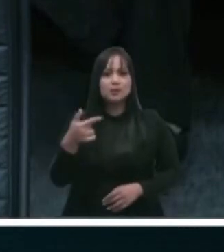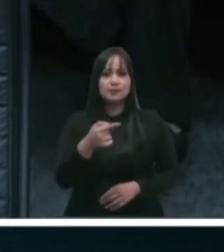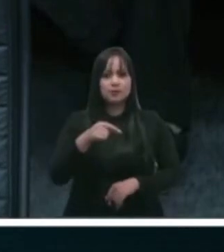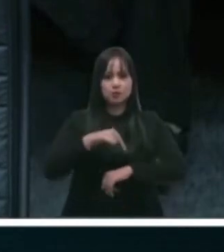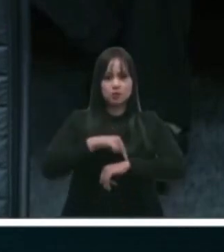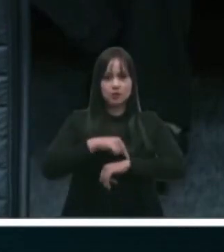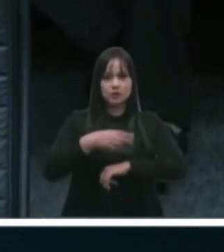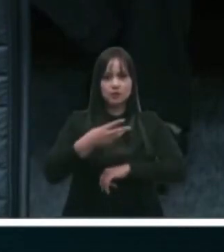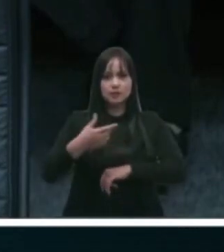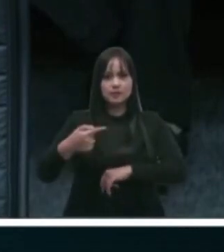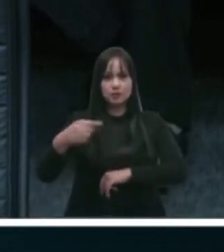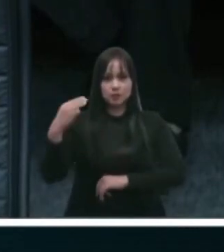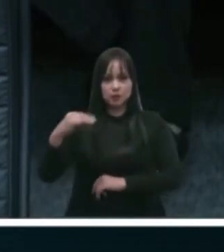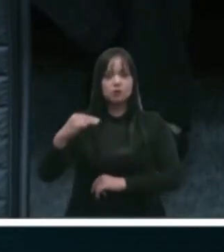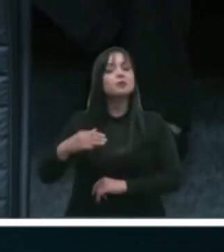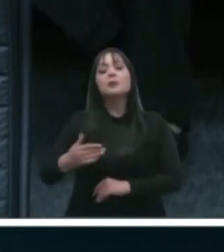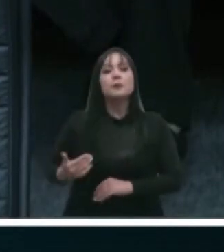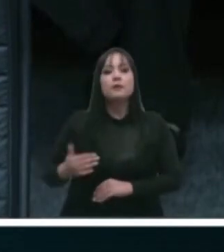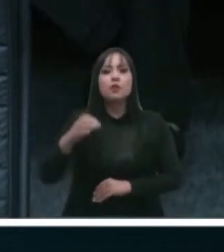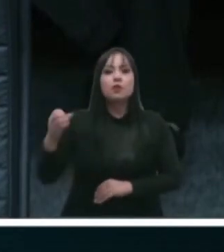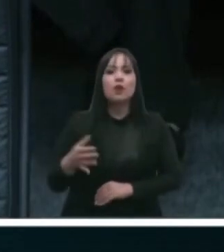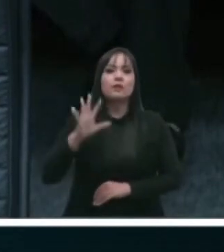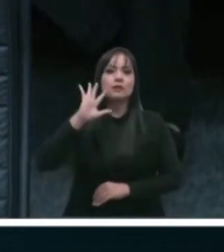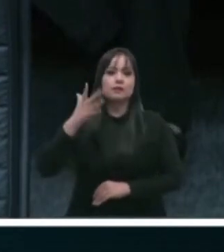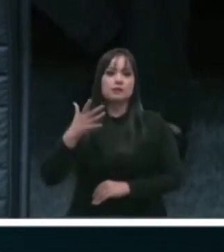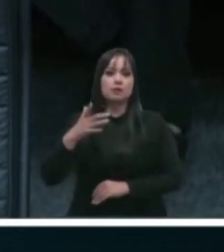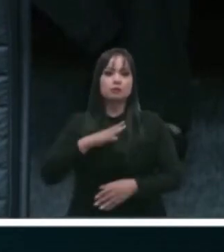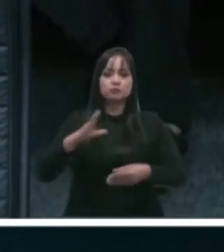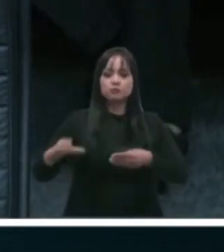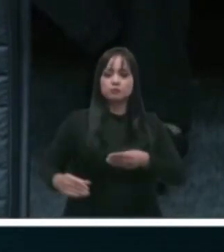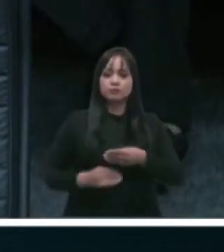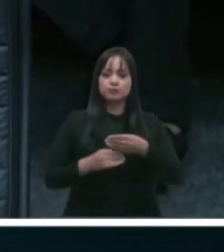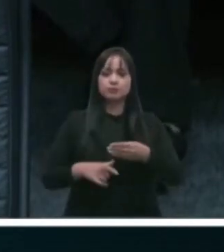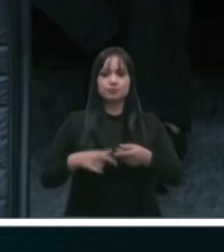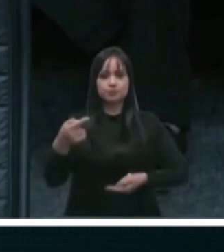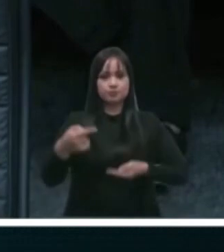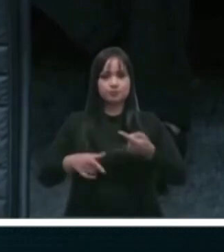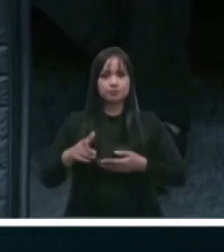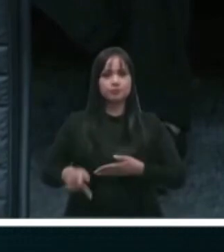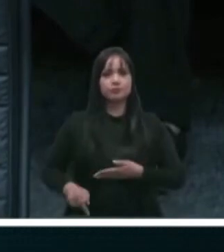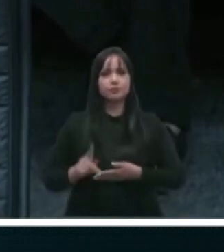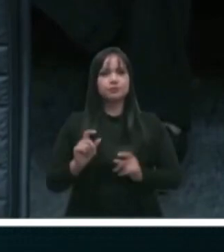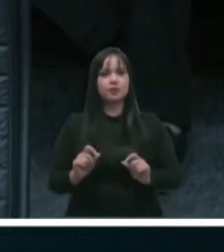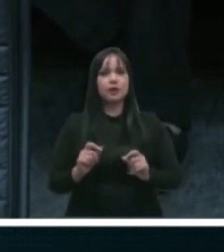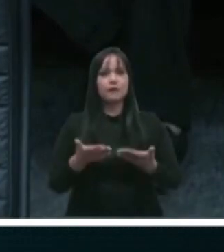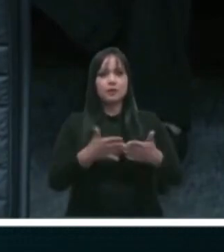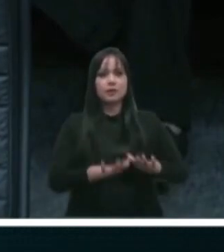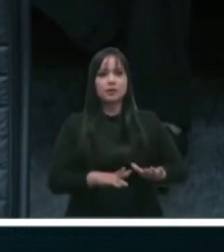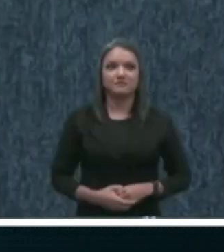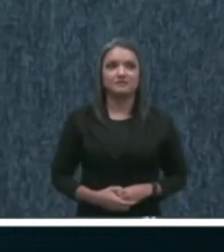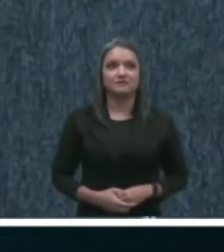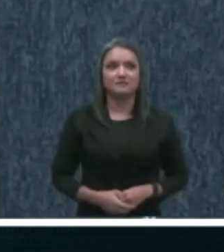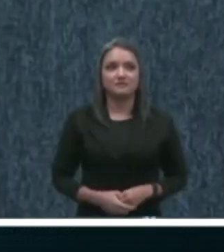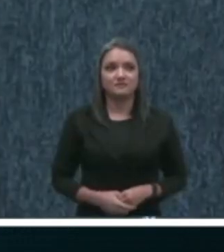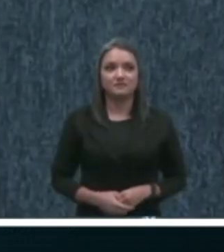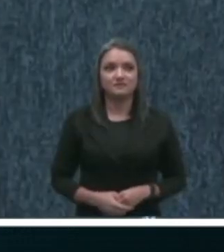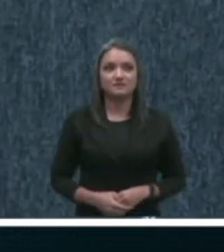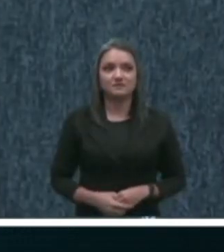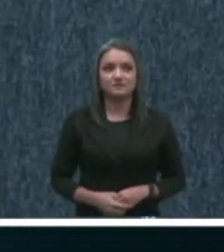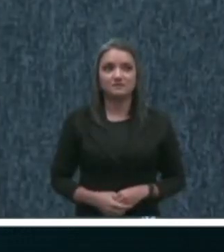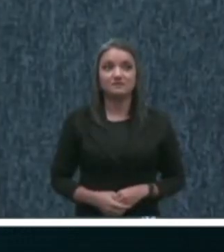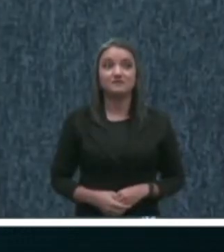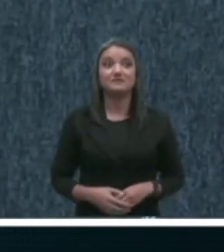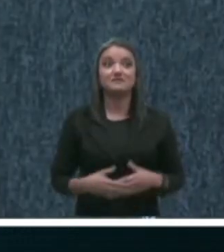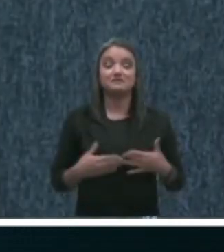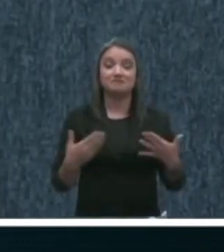ela defendeu a aposentadoria compulsória do magistrado com vencimentos proporcionais ao tempo de serviço. A presidente